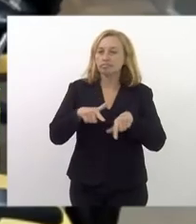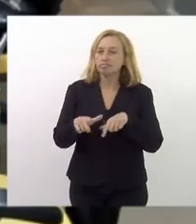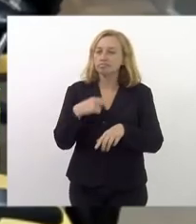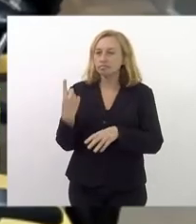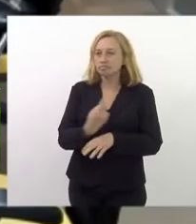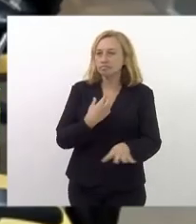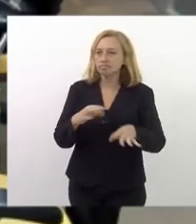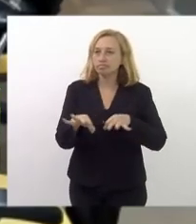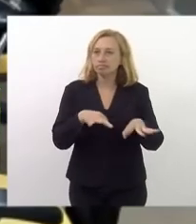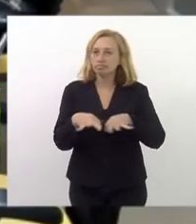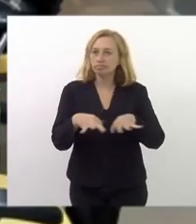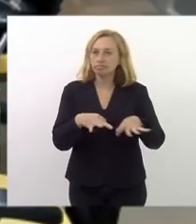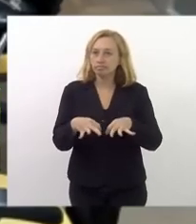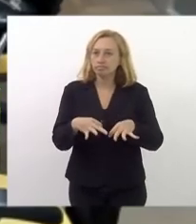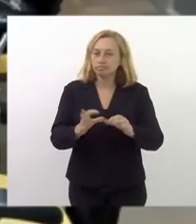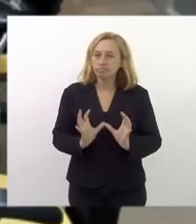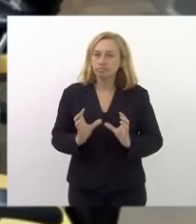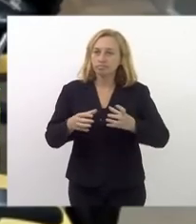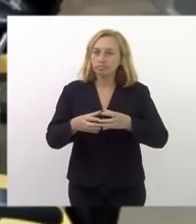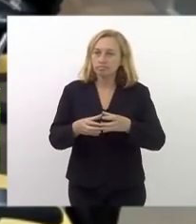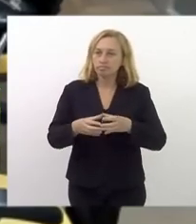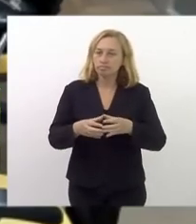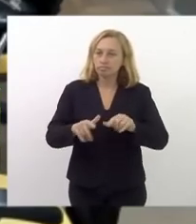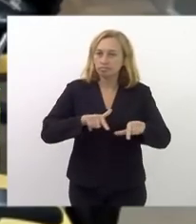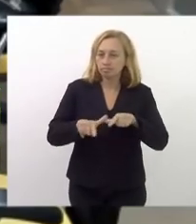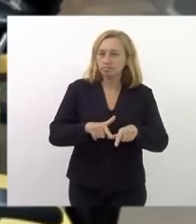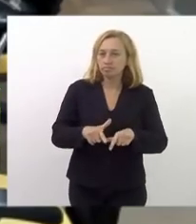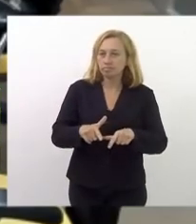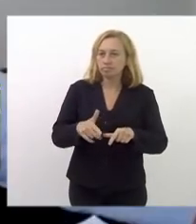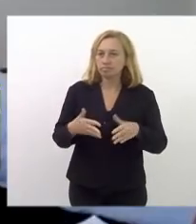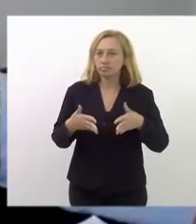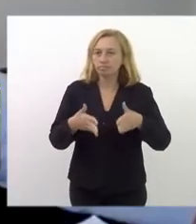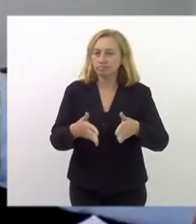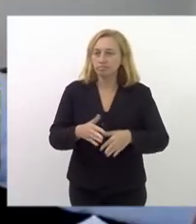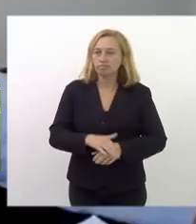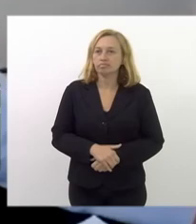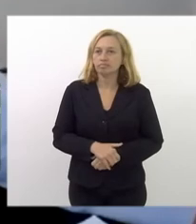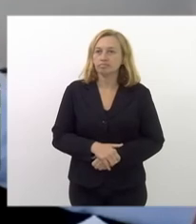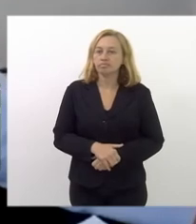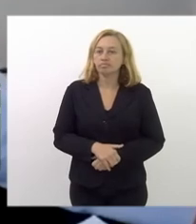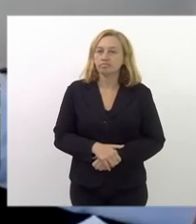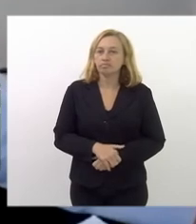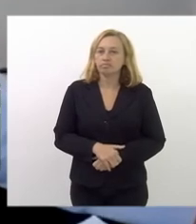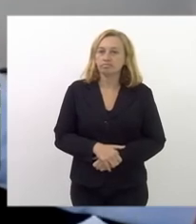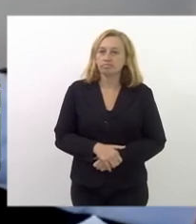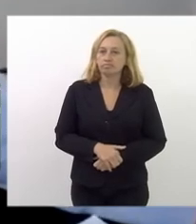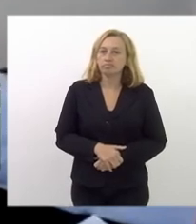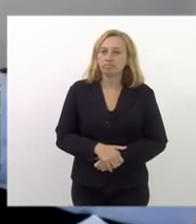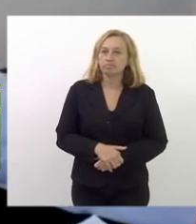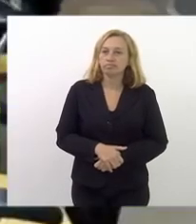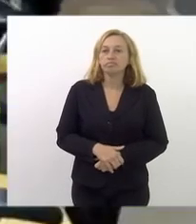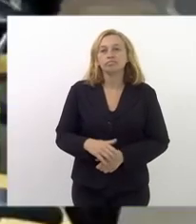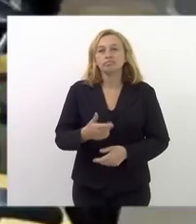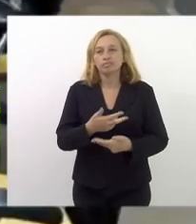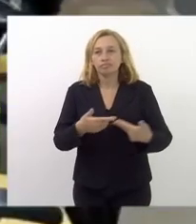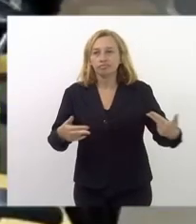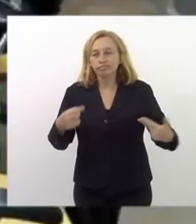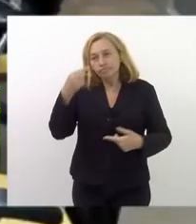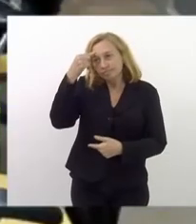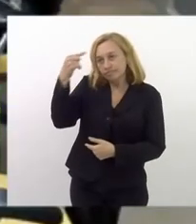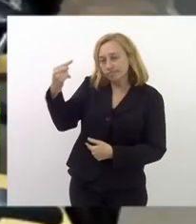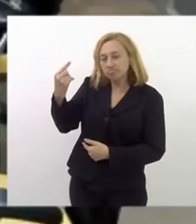preparando o pessoal para atuar especificamente, né? Uhum. A gente tem... Eu tinha outras ideias que eu acabei